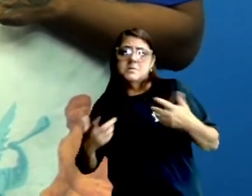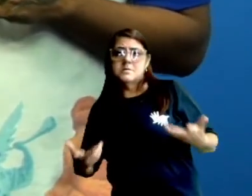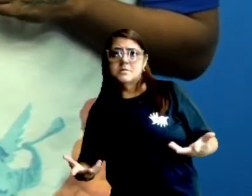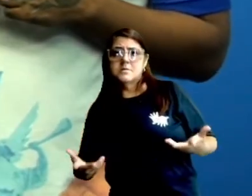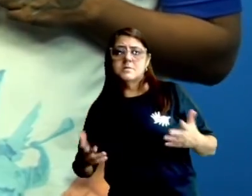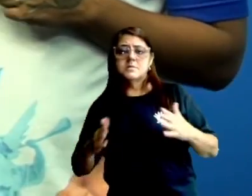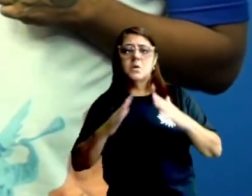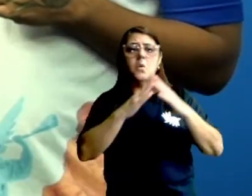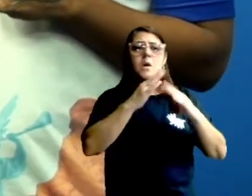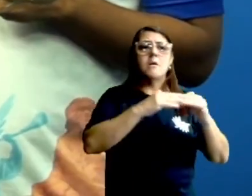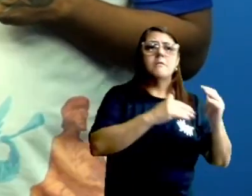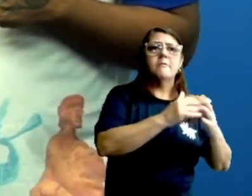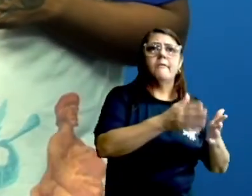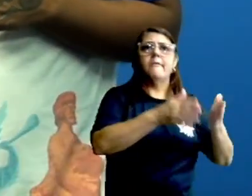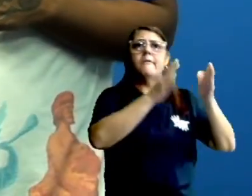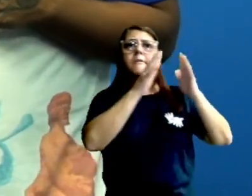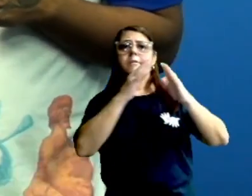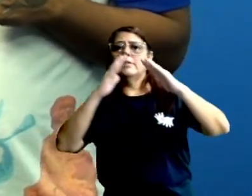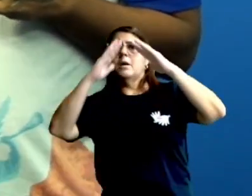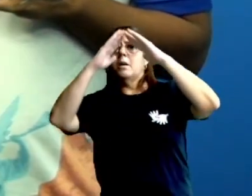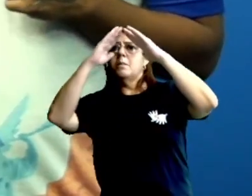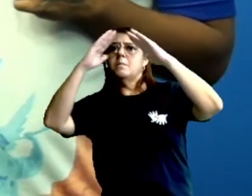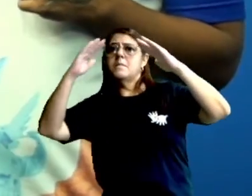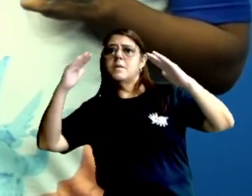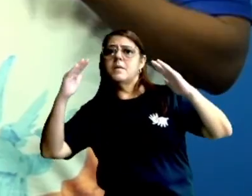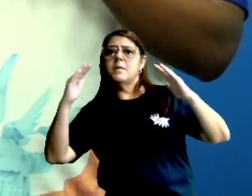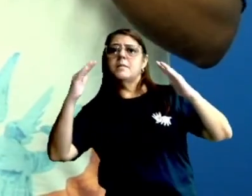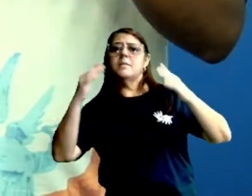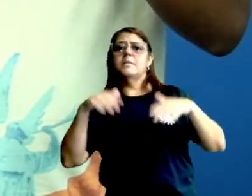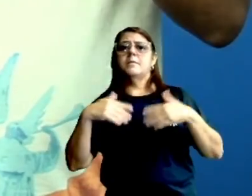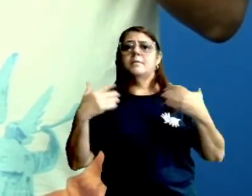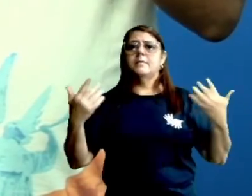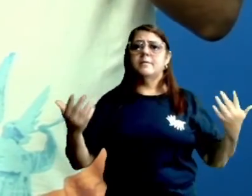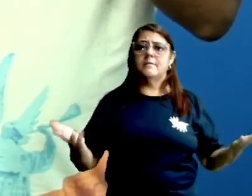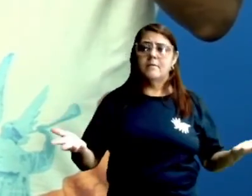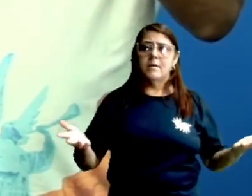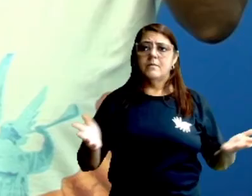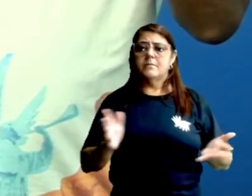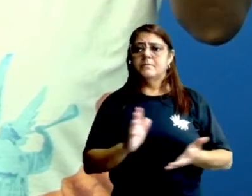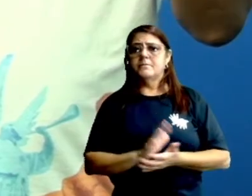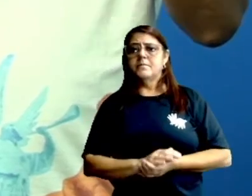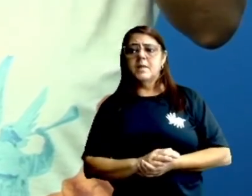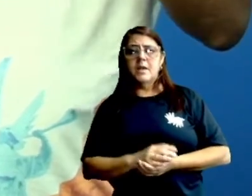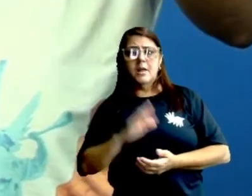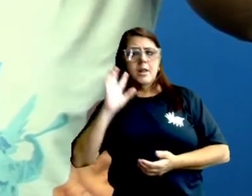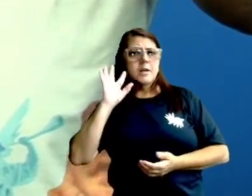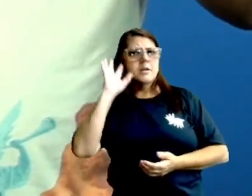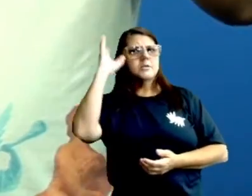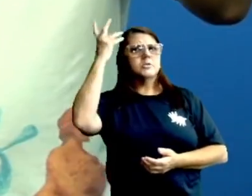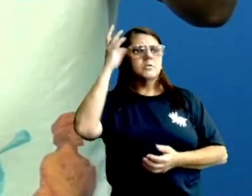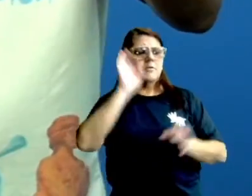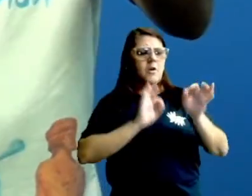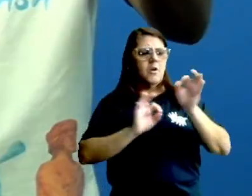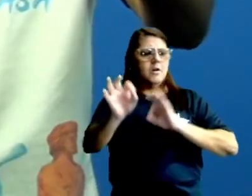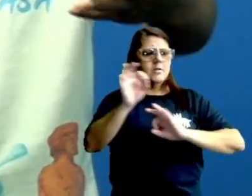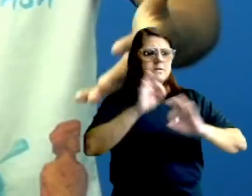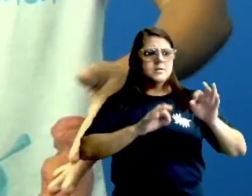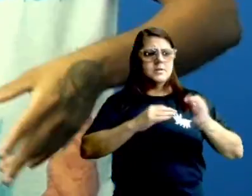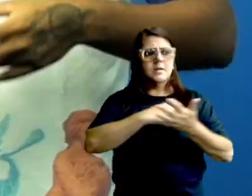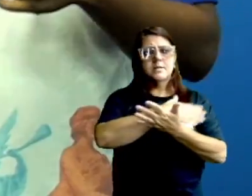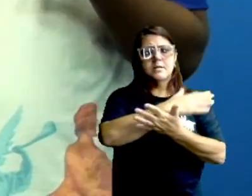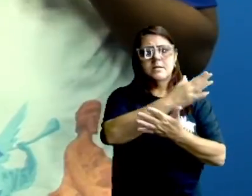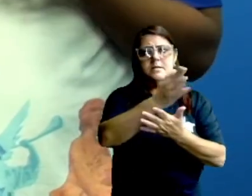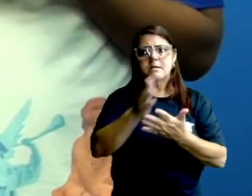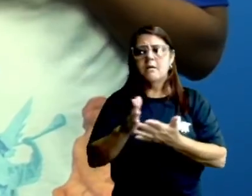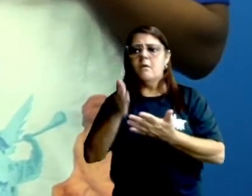quais tempos iriam ser construídos as pirâmides né enfim ele diz desse dia né como é que deveria ser feita a distribuição